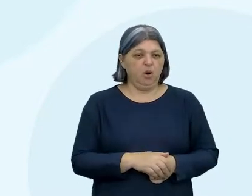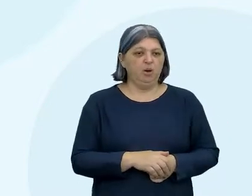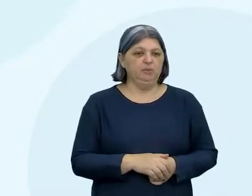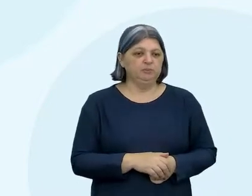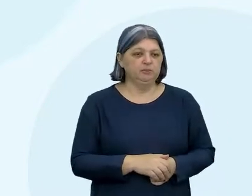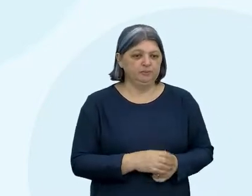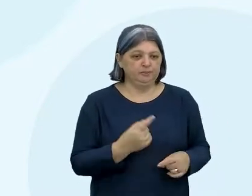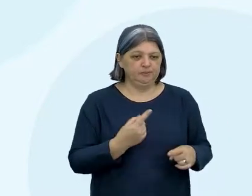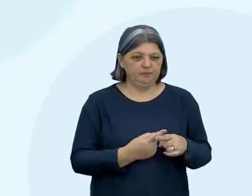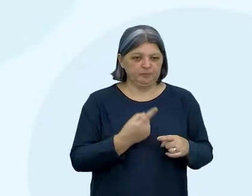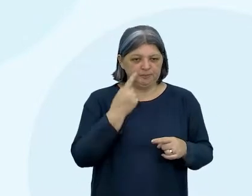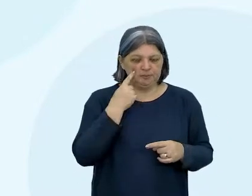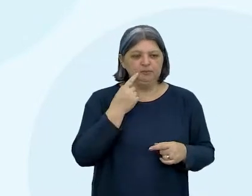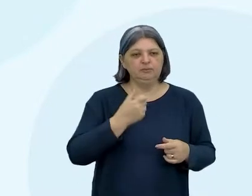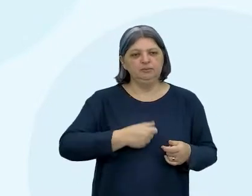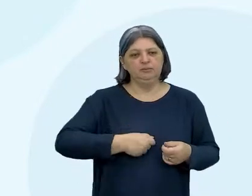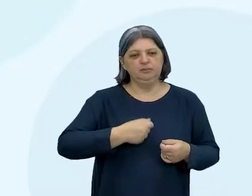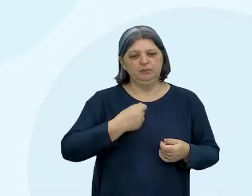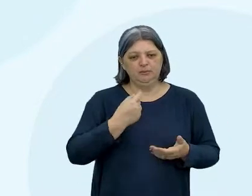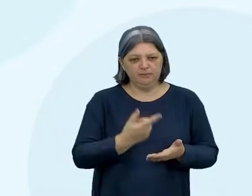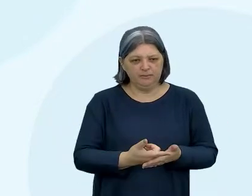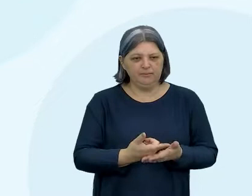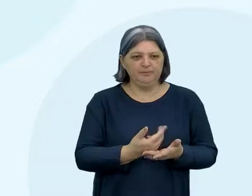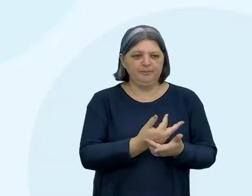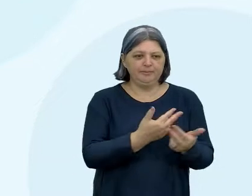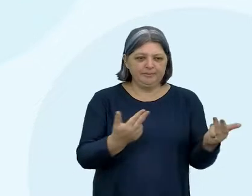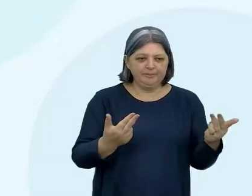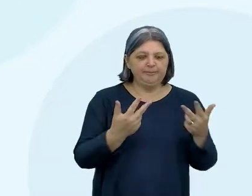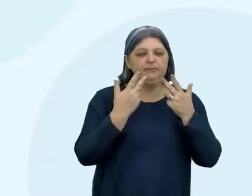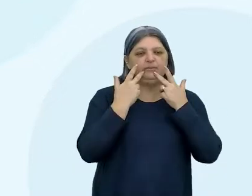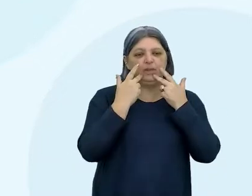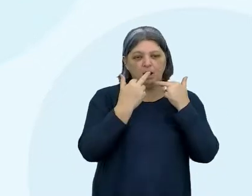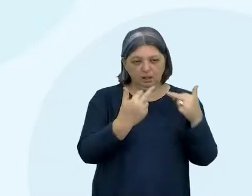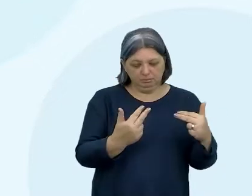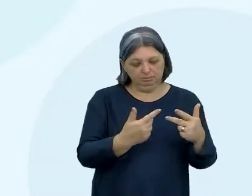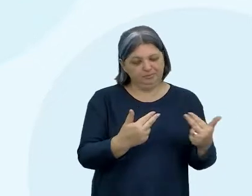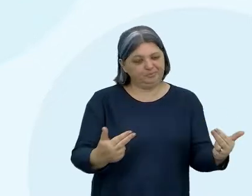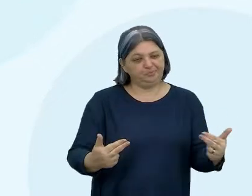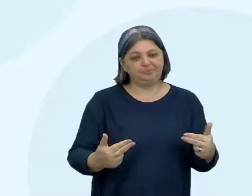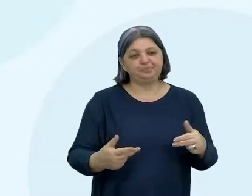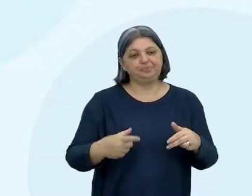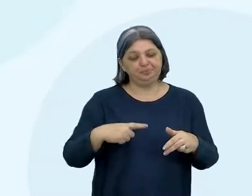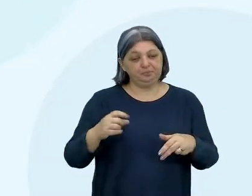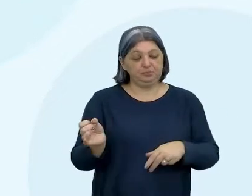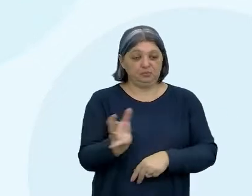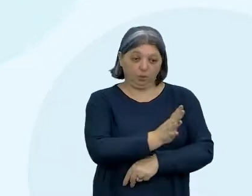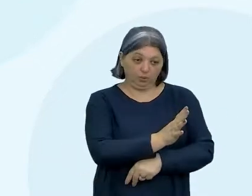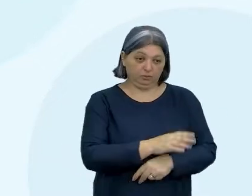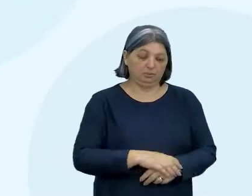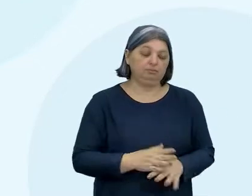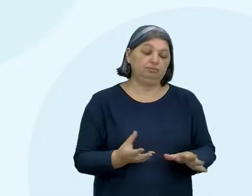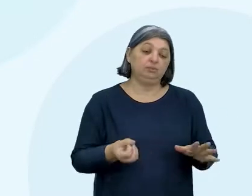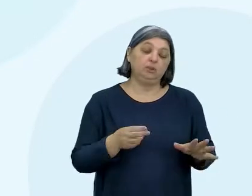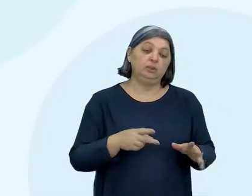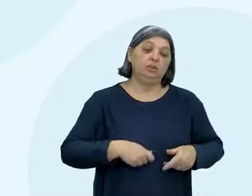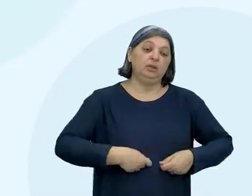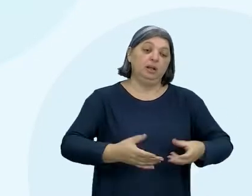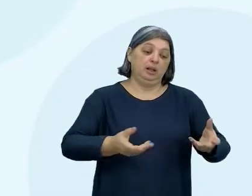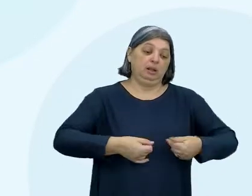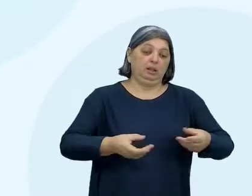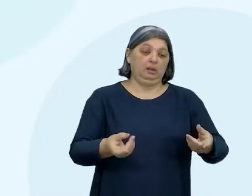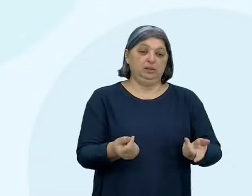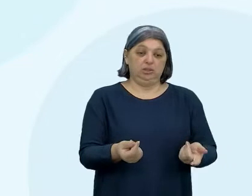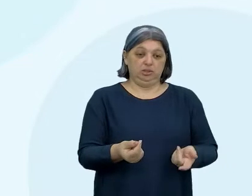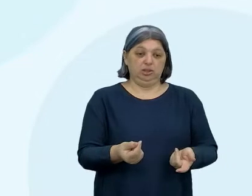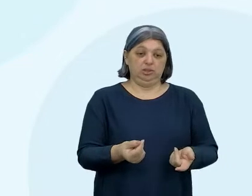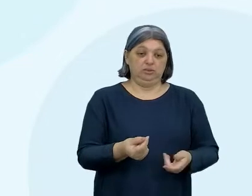as novidades e as coisas que estão na moda, me sinto mal quando gasto meu